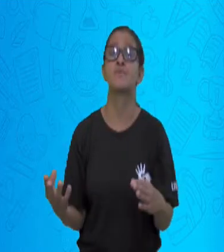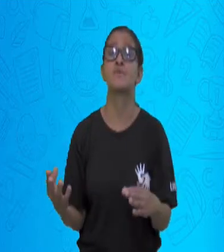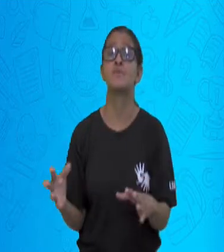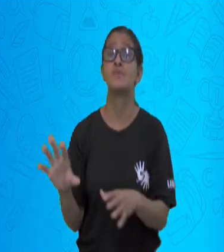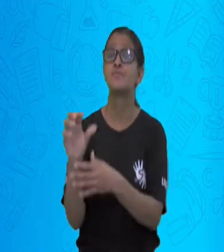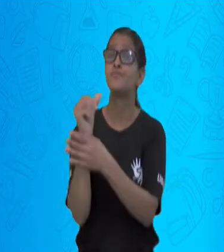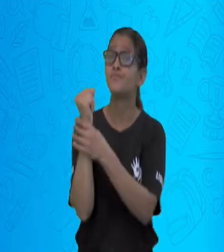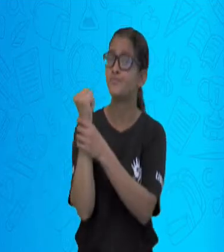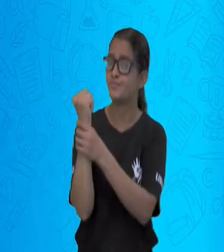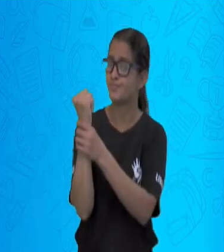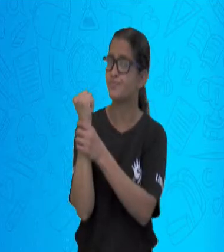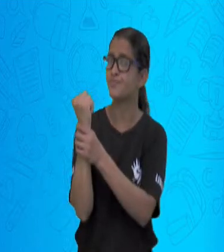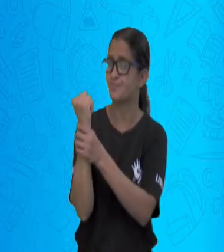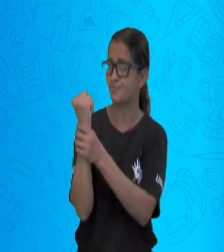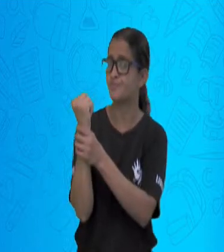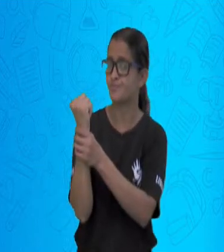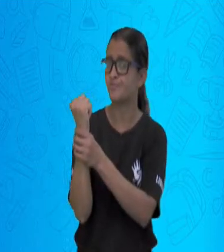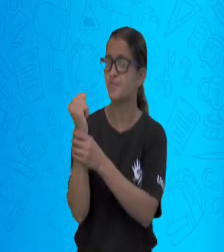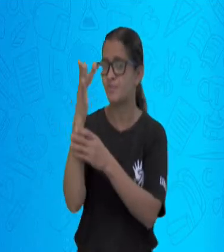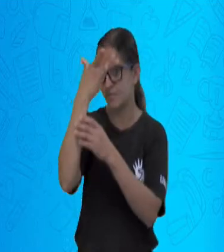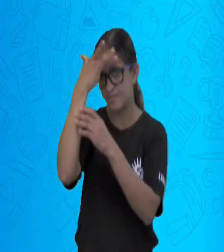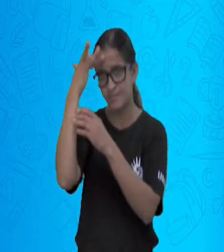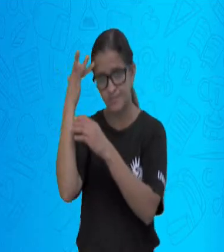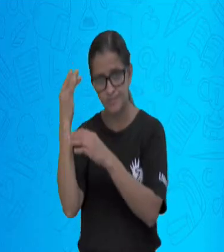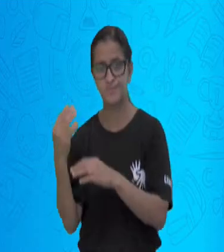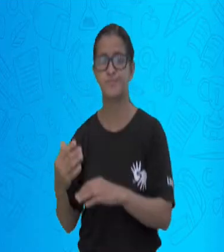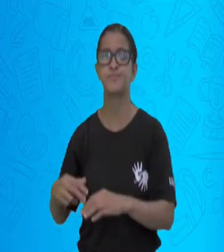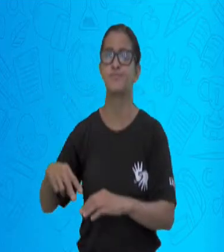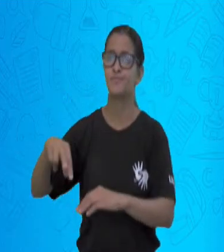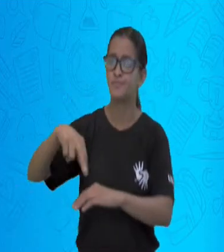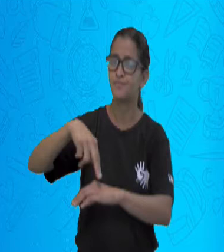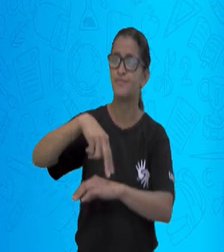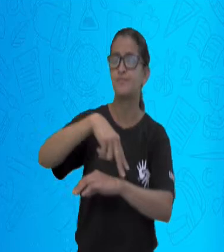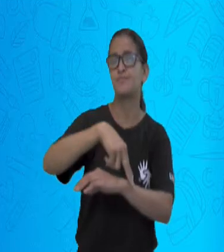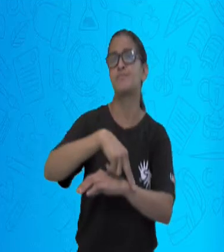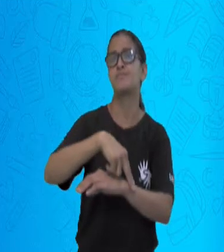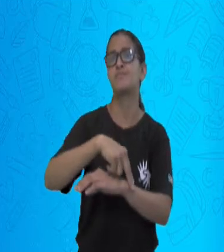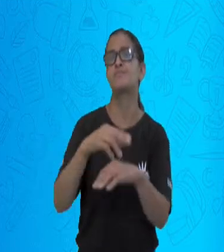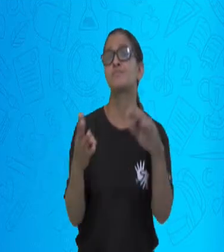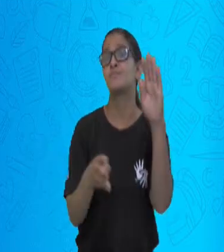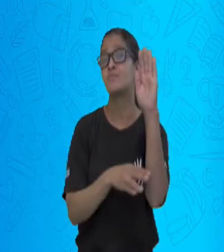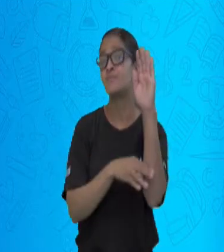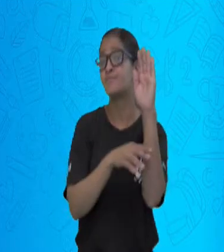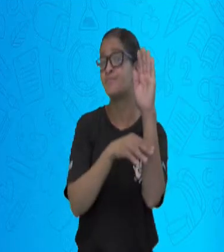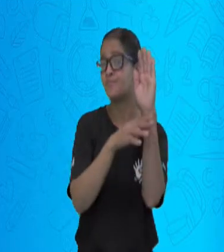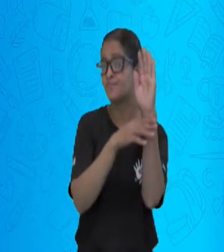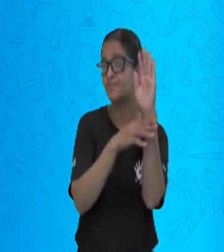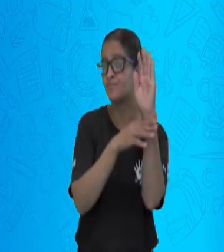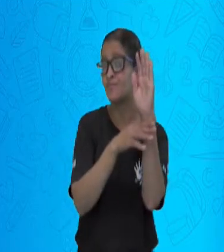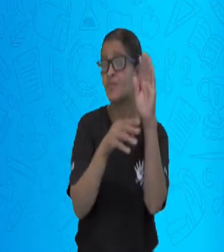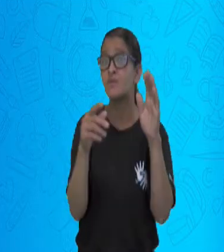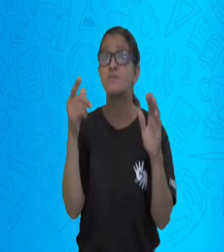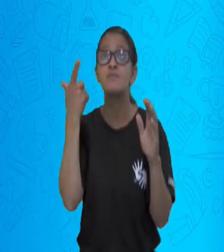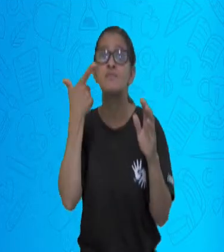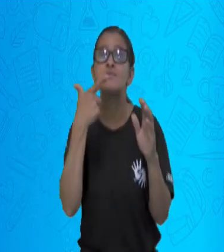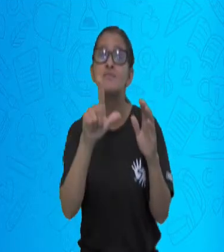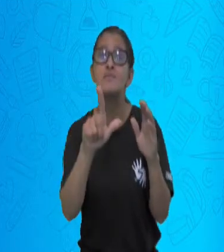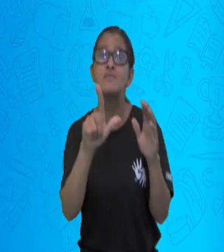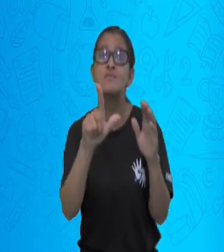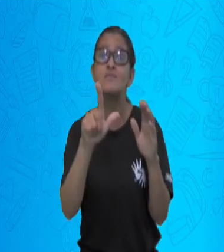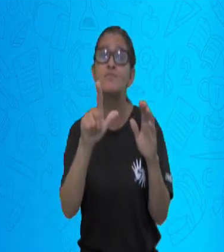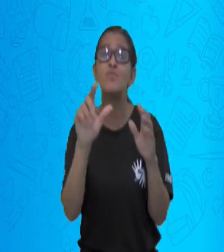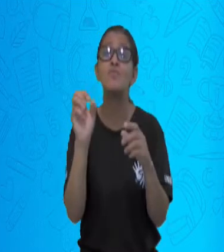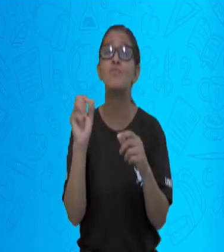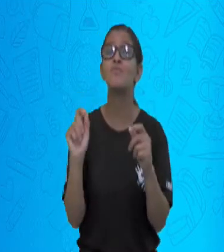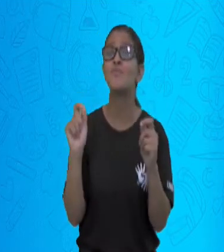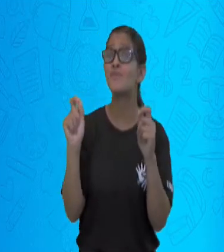uma cidade que, né, olhando para essa imagem, já tem mais prédios comerciais. Então, a gente consegue ver essa mudança e permanência a partir